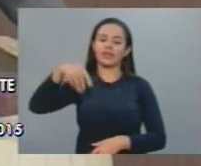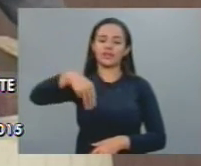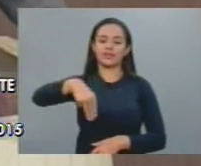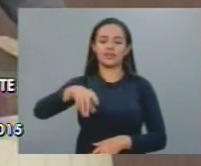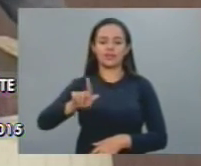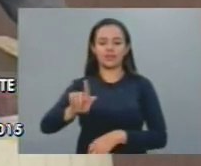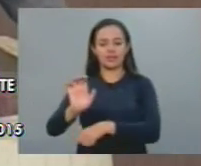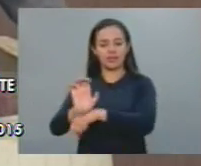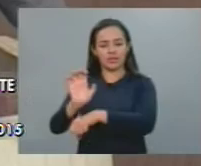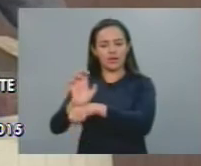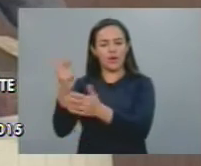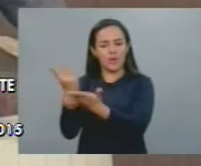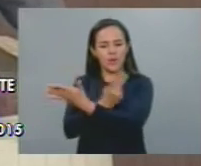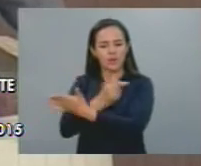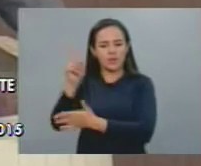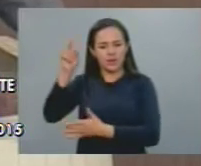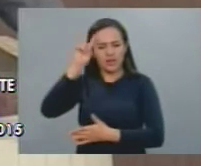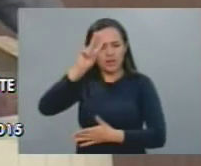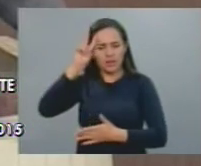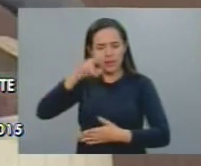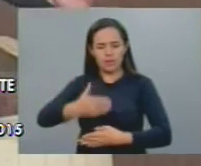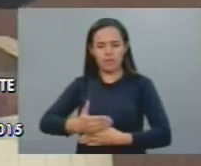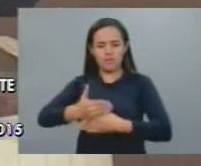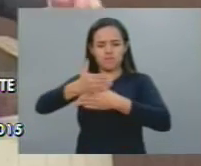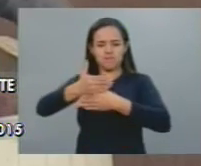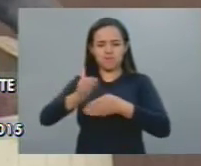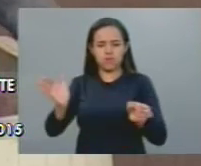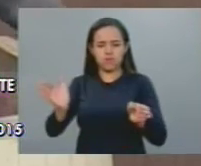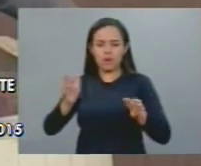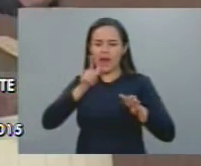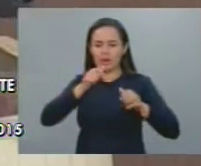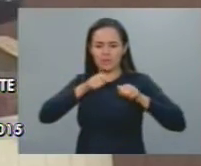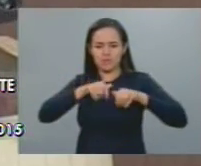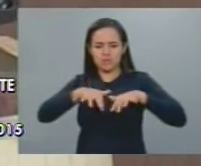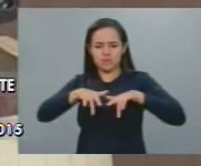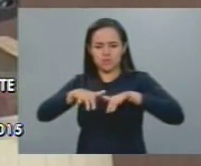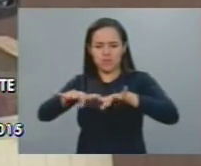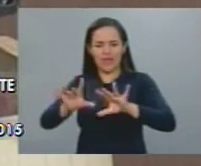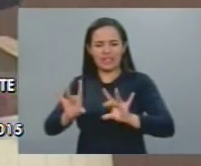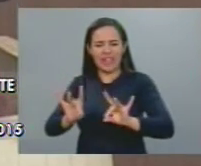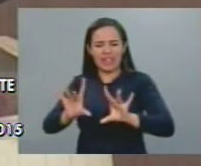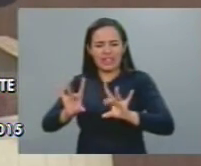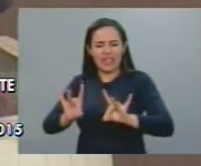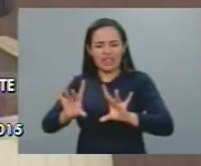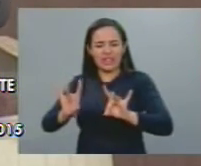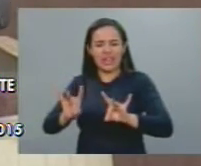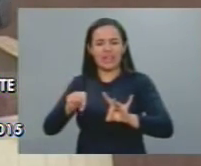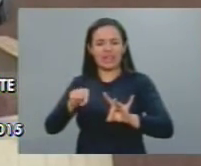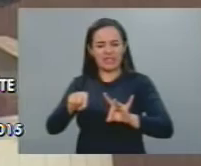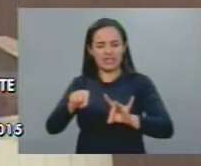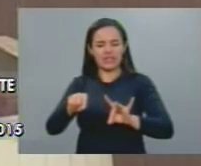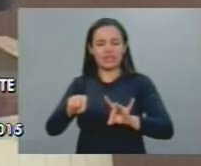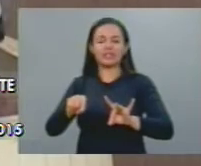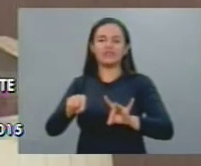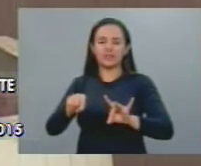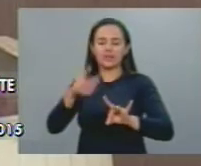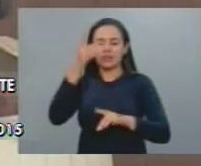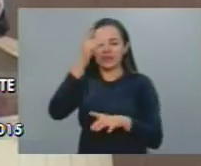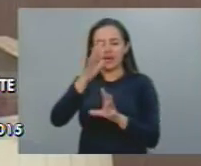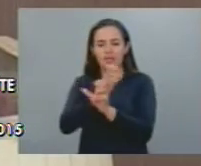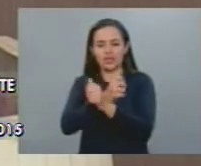no semiárido cearense, nós temos hoje nós temos hoje uma